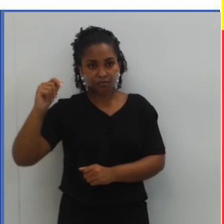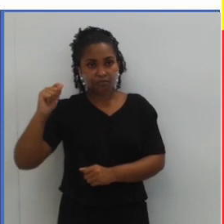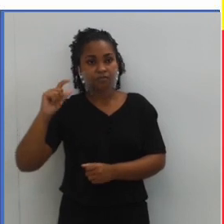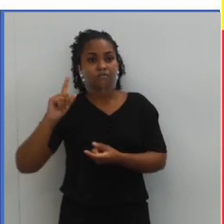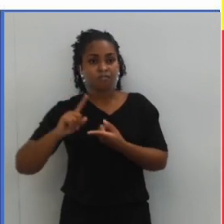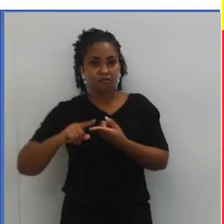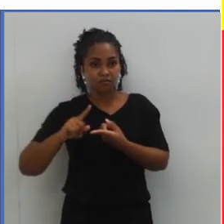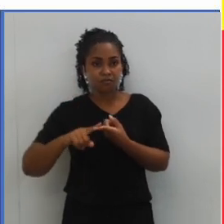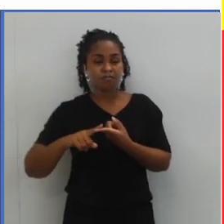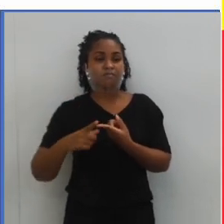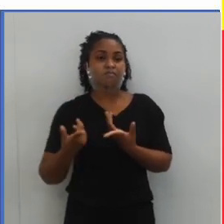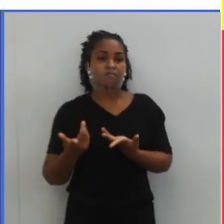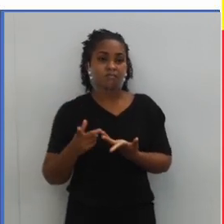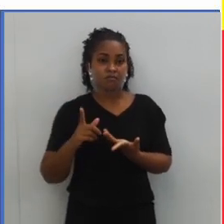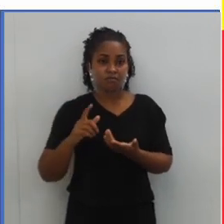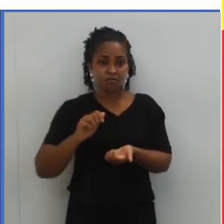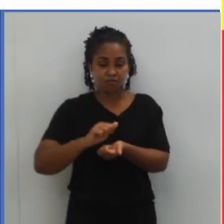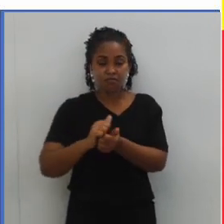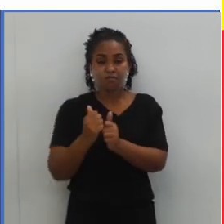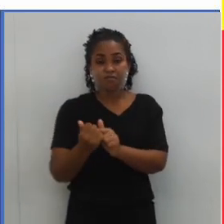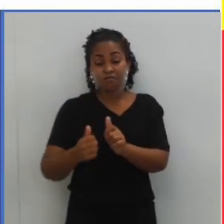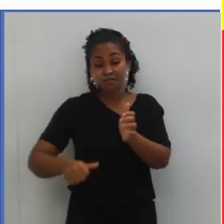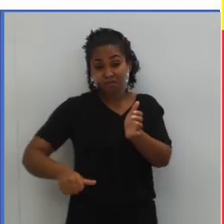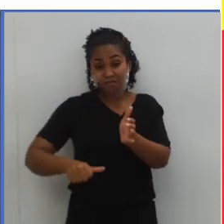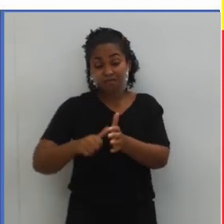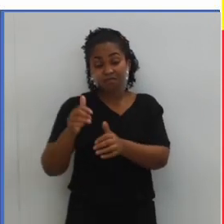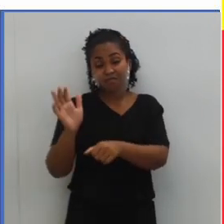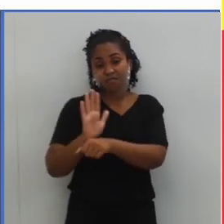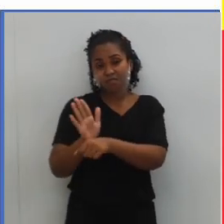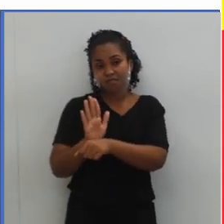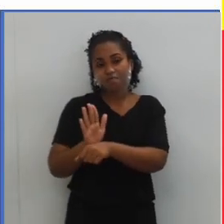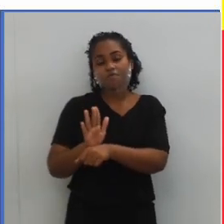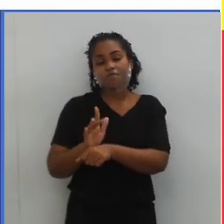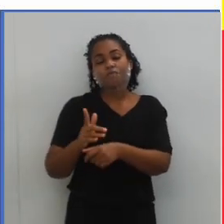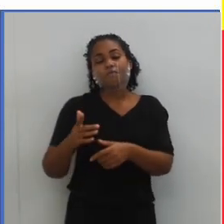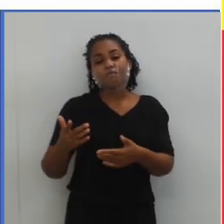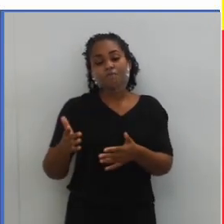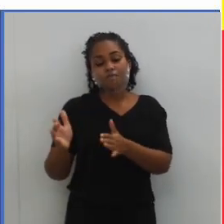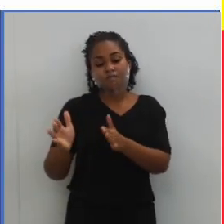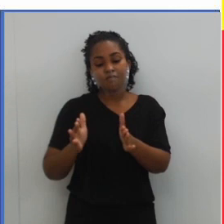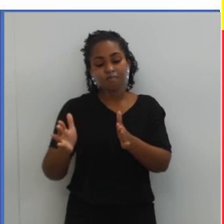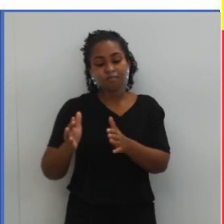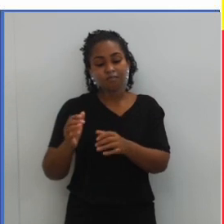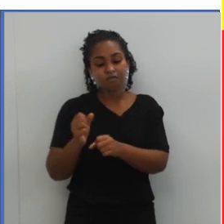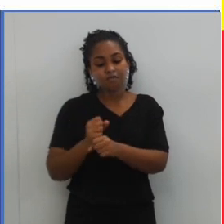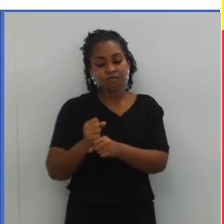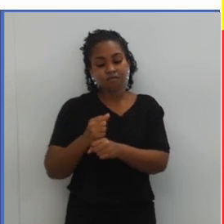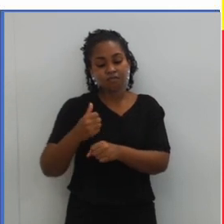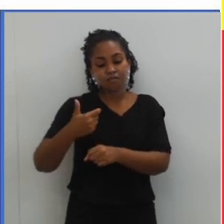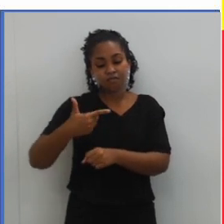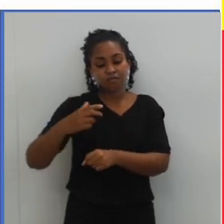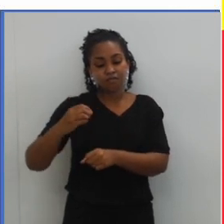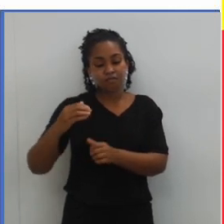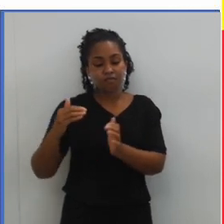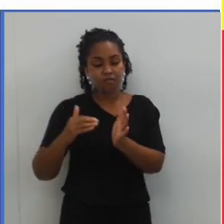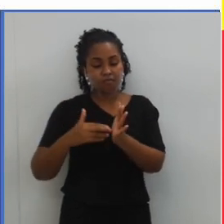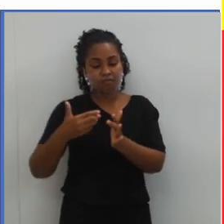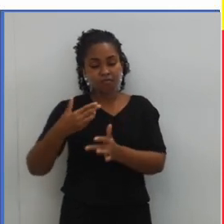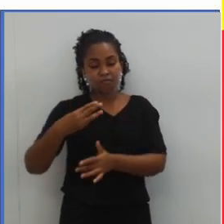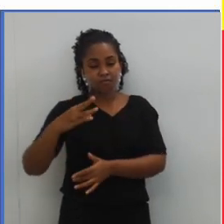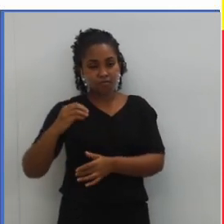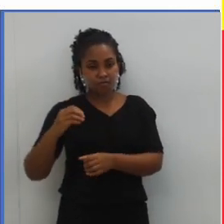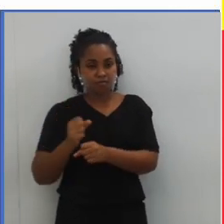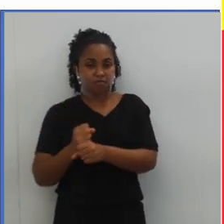Matheus Nattergalli, mas o primeiro filme, né, foi feito, né, nesse momento da década de 20 e 30, certo? O Alto